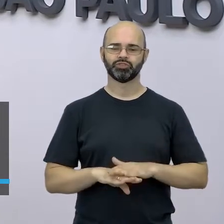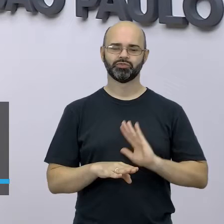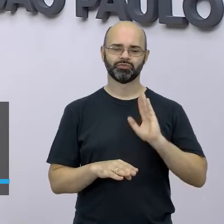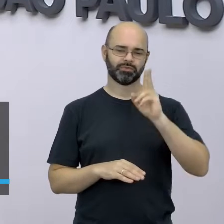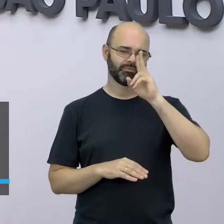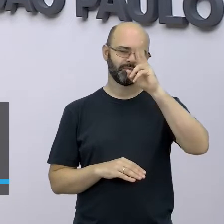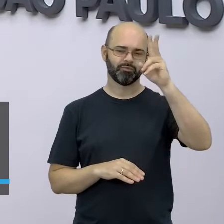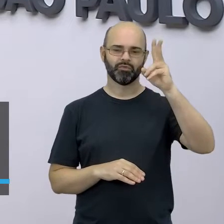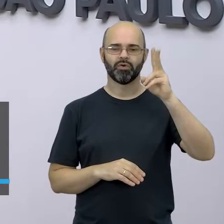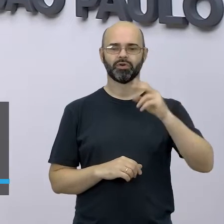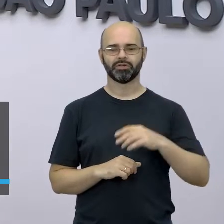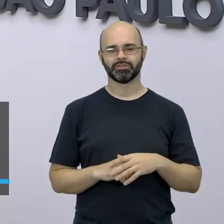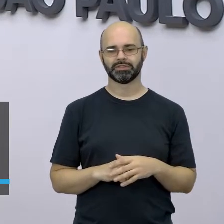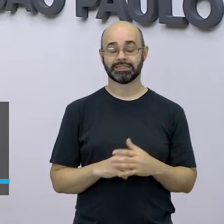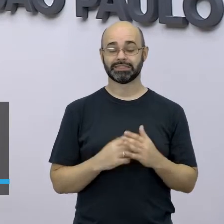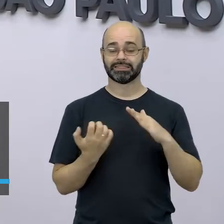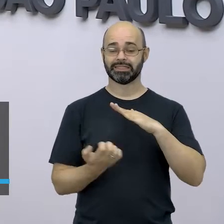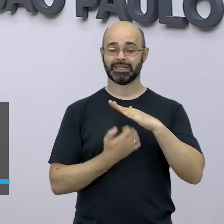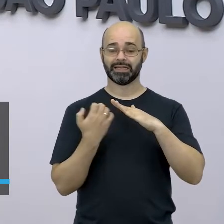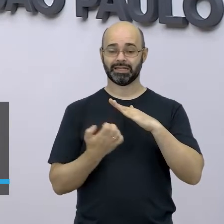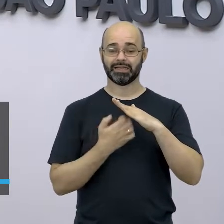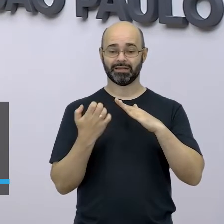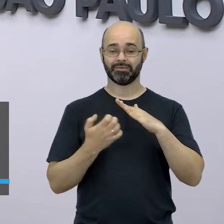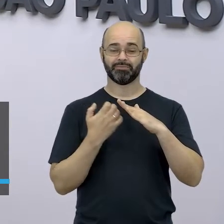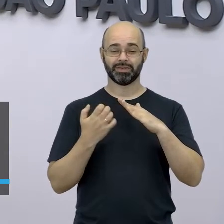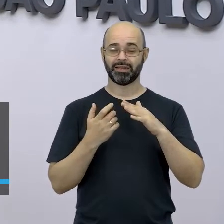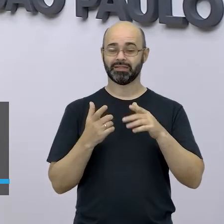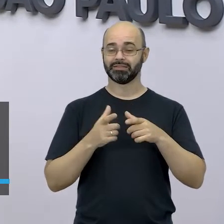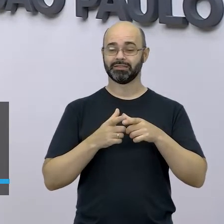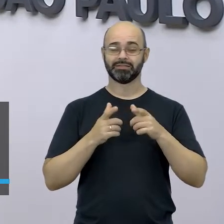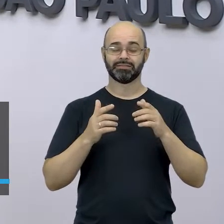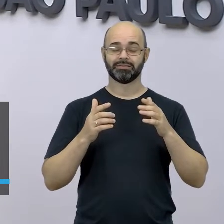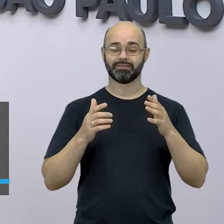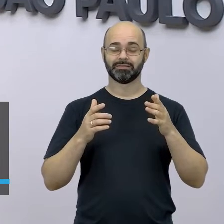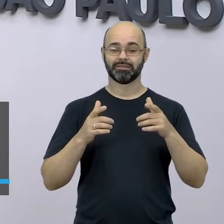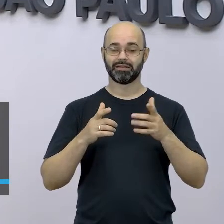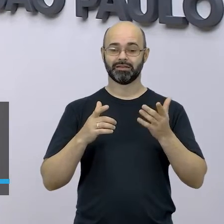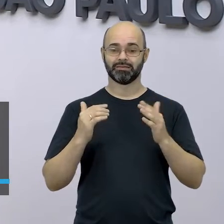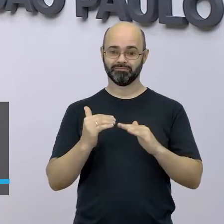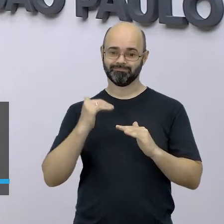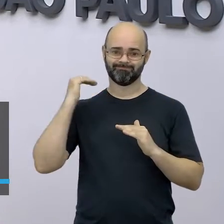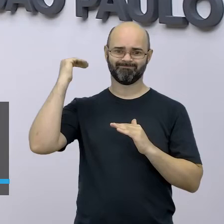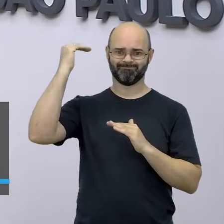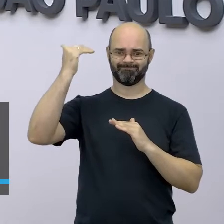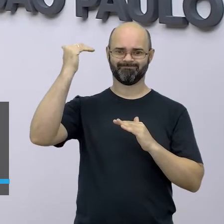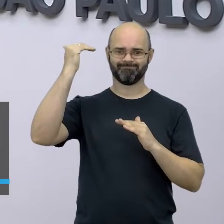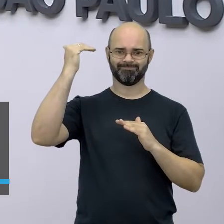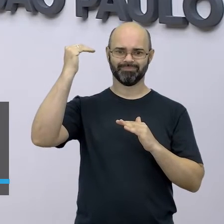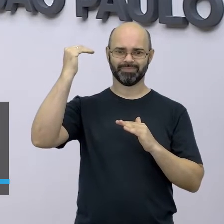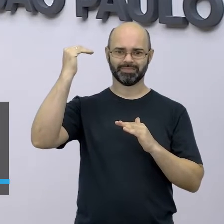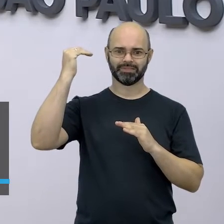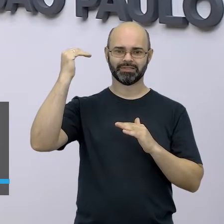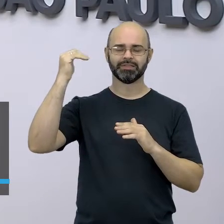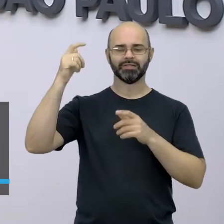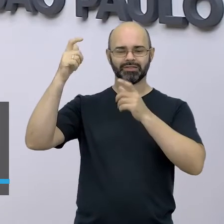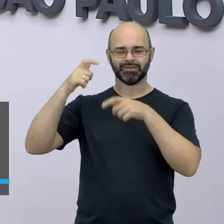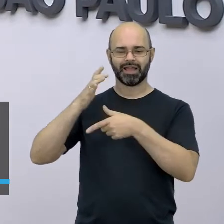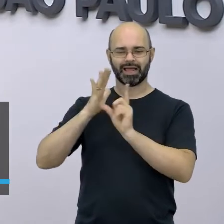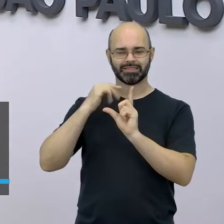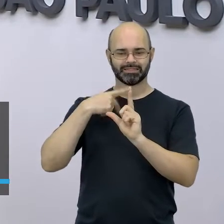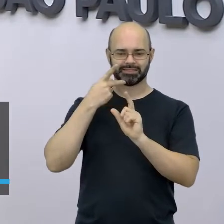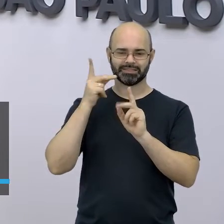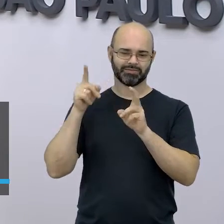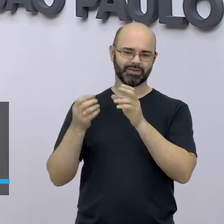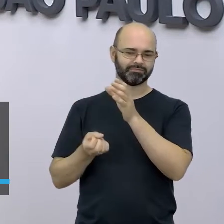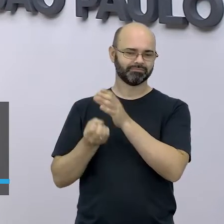as grandes empresas, as grandes corporações são originárias desses lugares que eu mencionei,